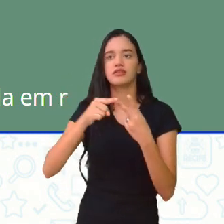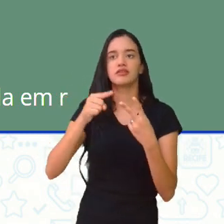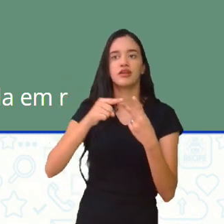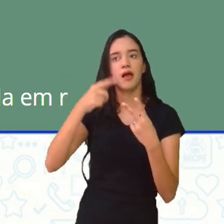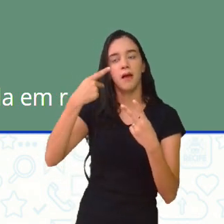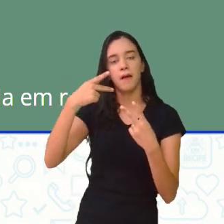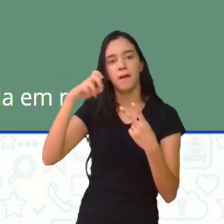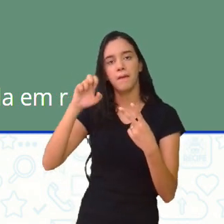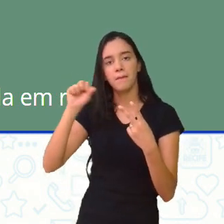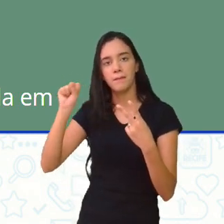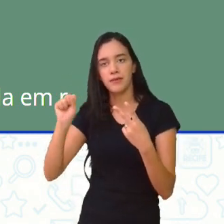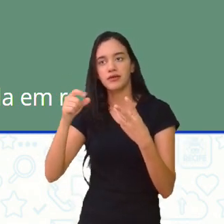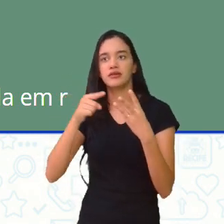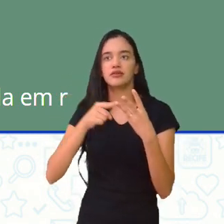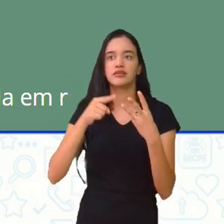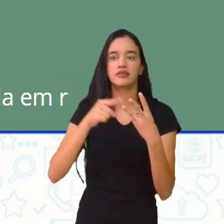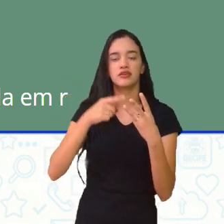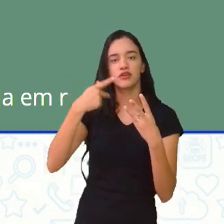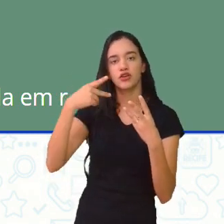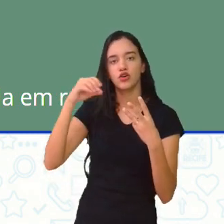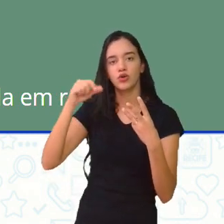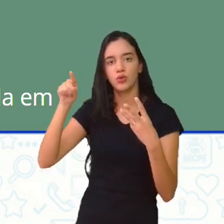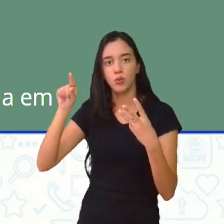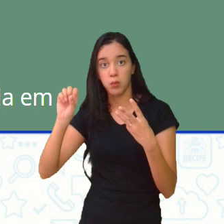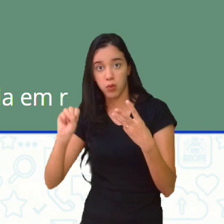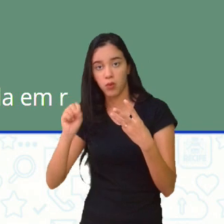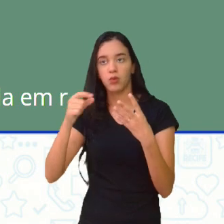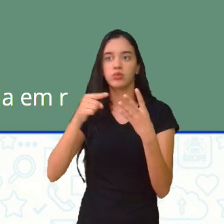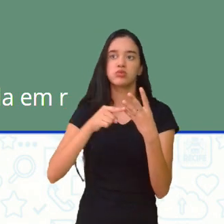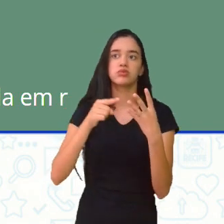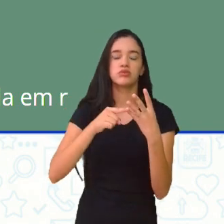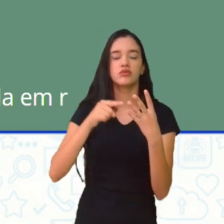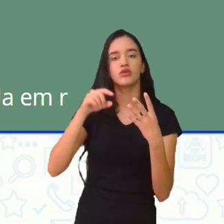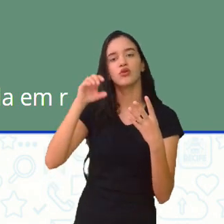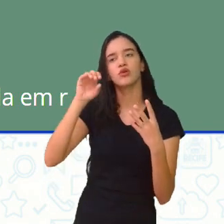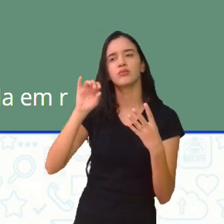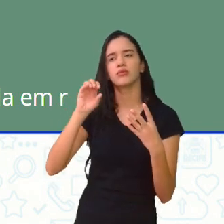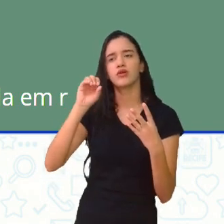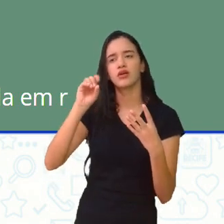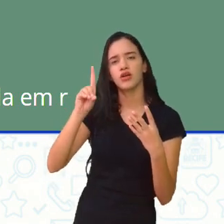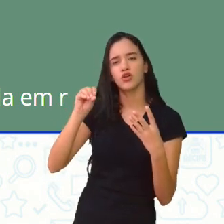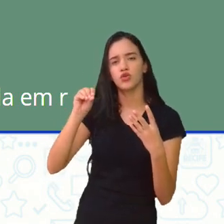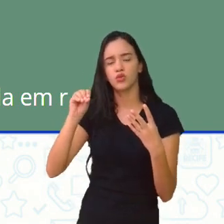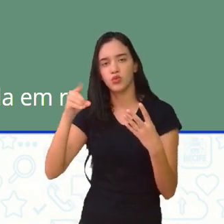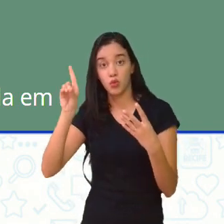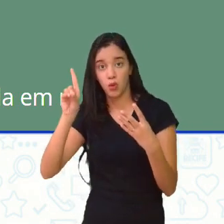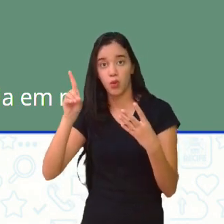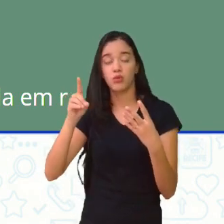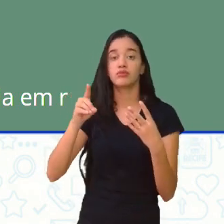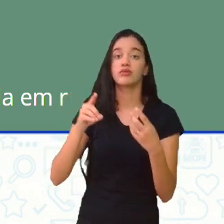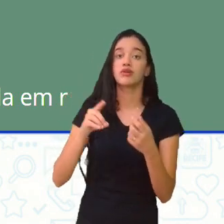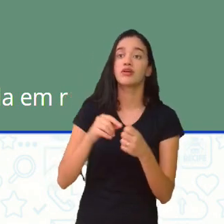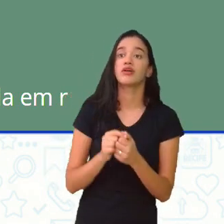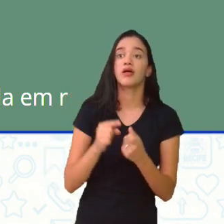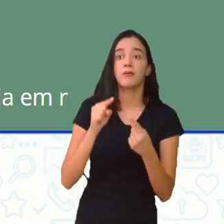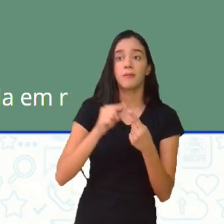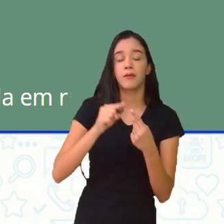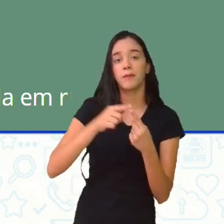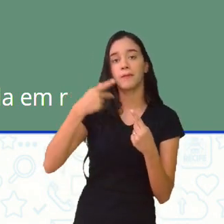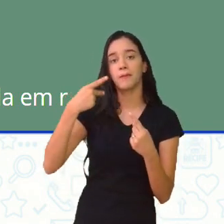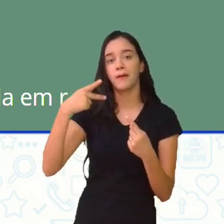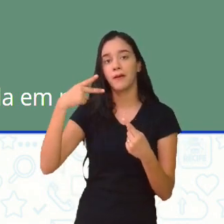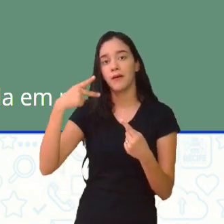das oxítonas também estão aqui para vocês. Só serão acentuados se terminar em AS, ES,